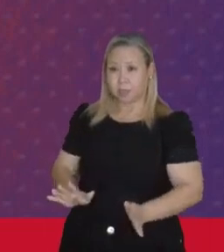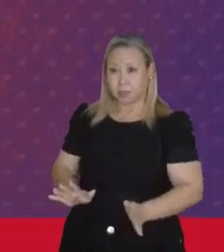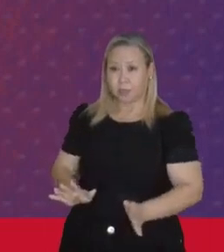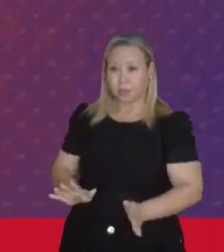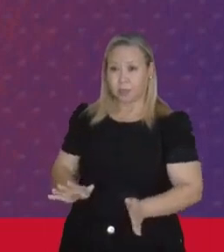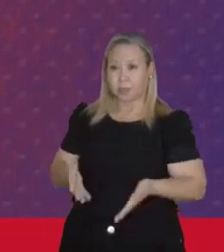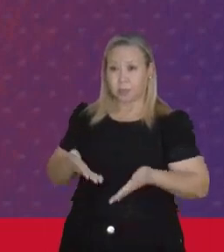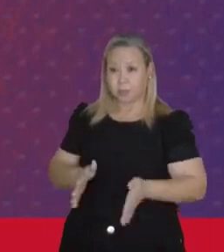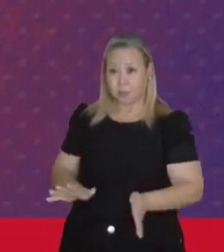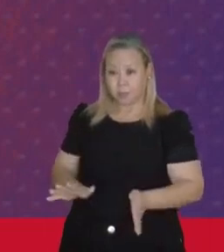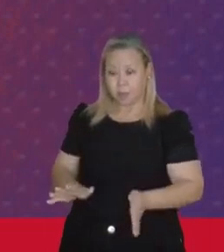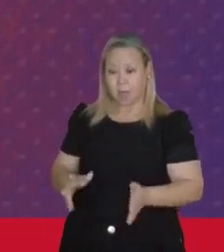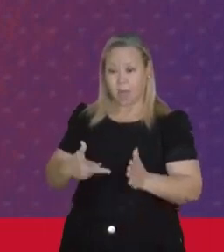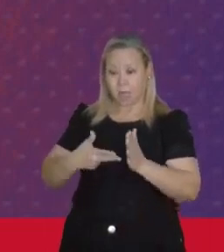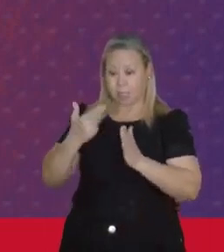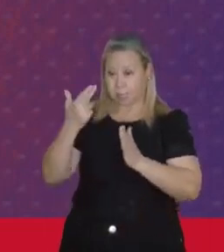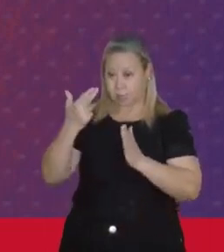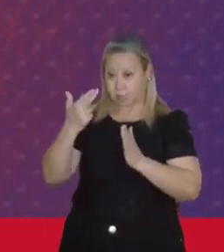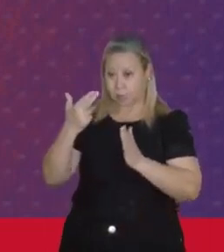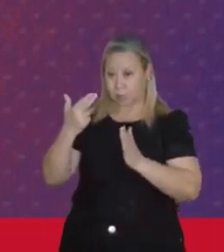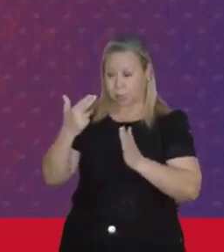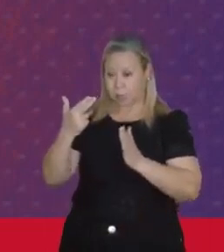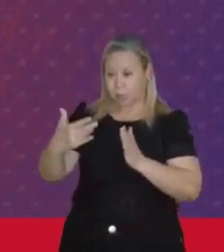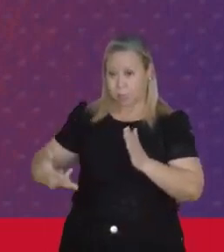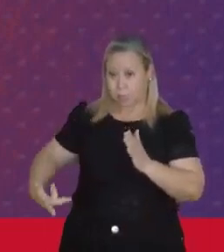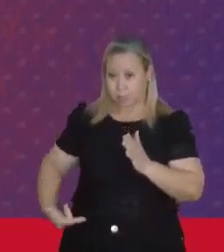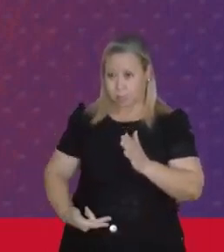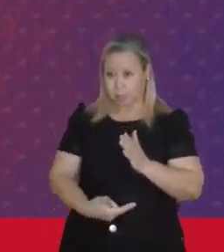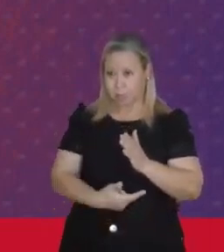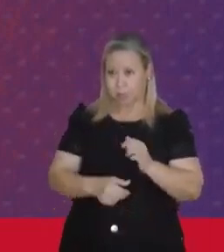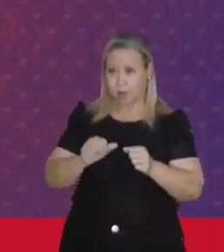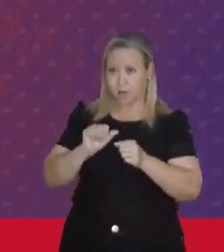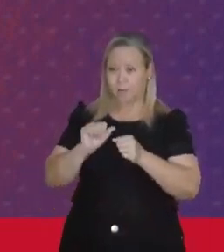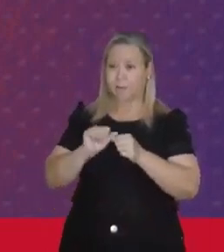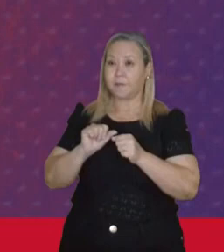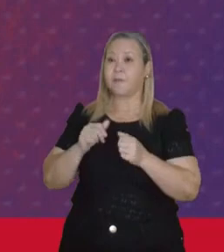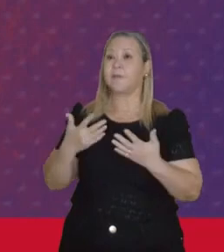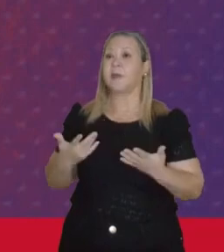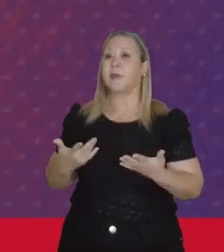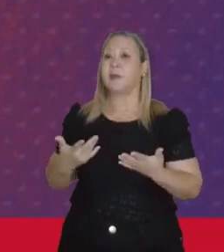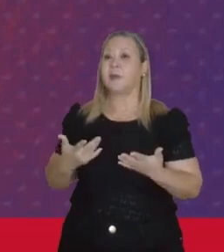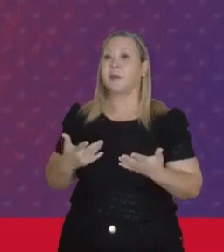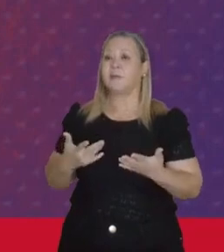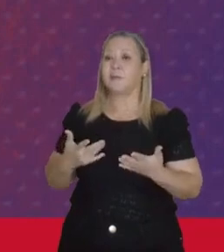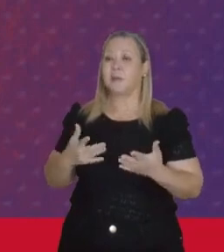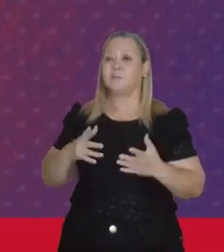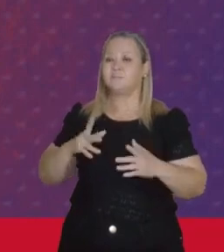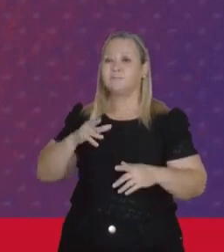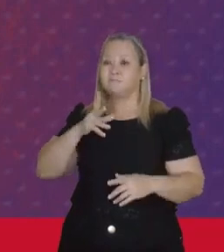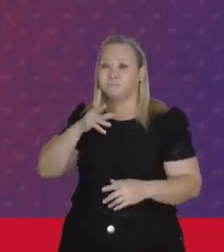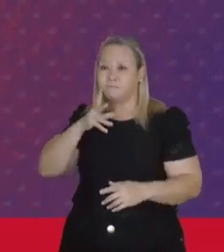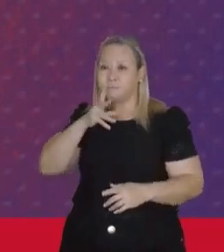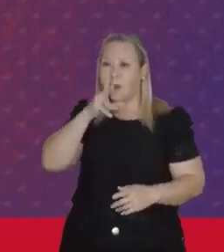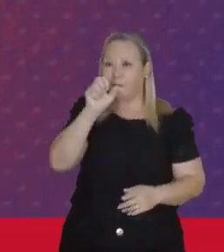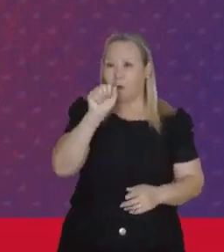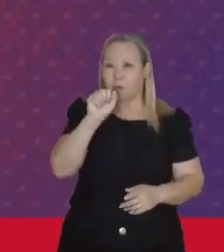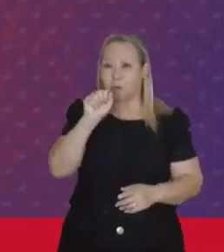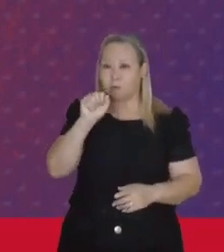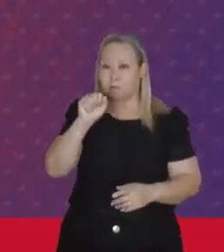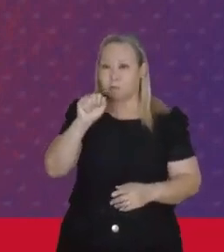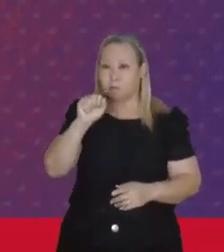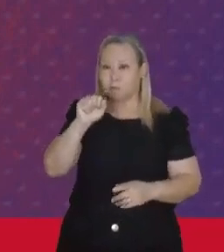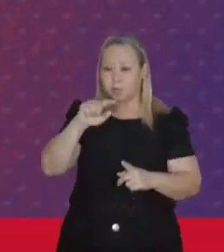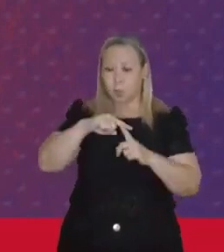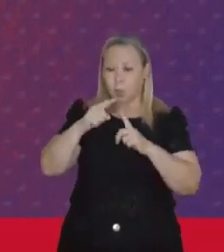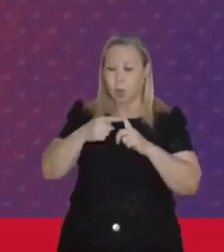de cesariana, de cirurgia, e chegou lá, eles fizeram a forceps, sem falar para